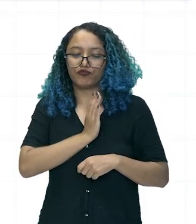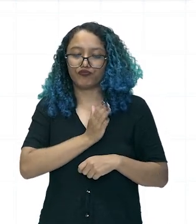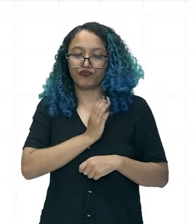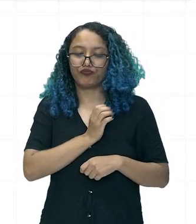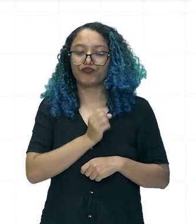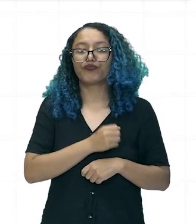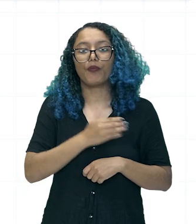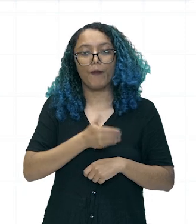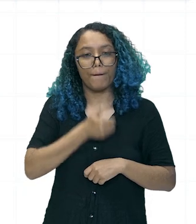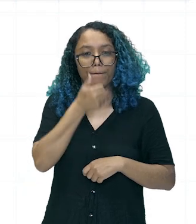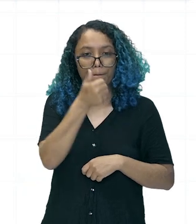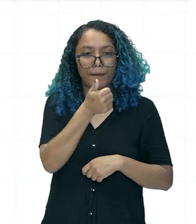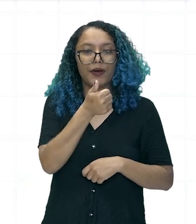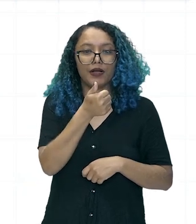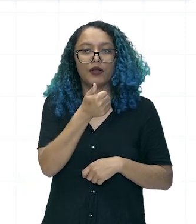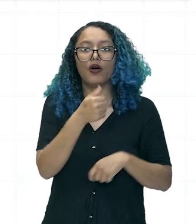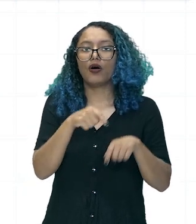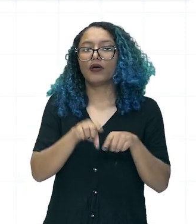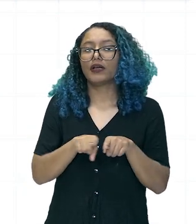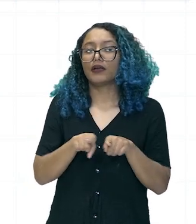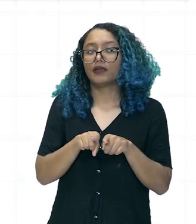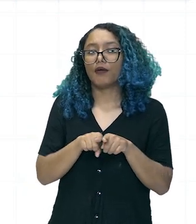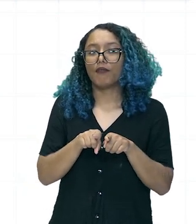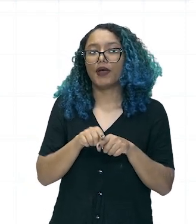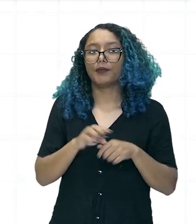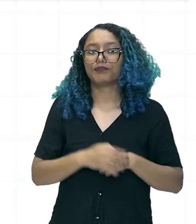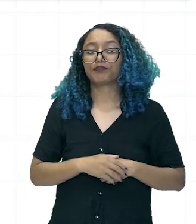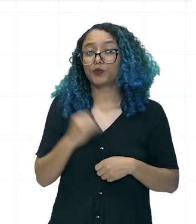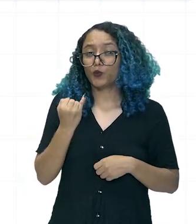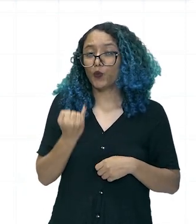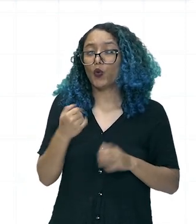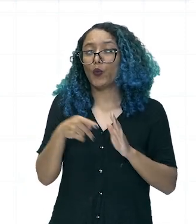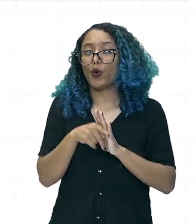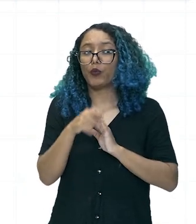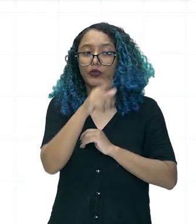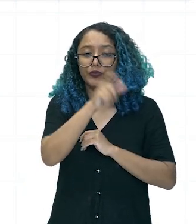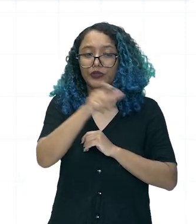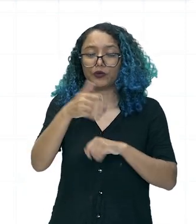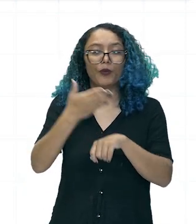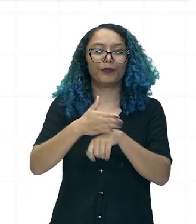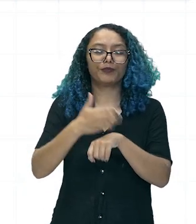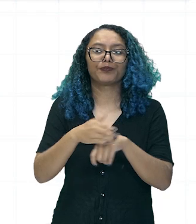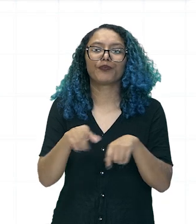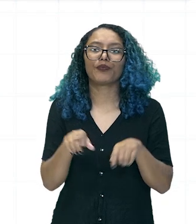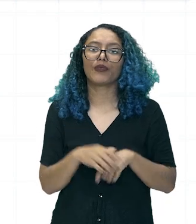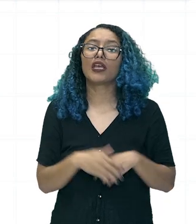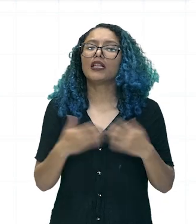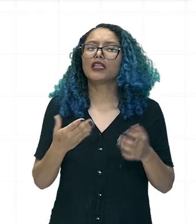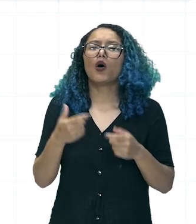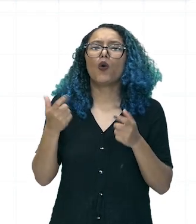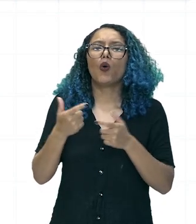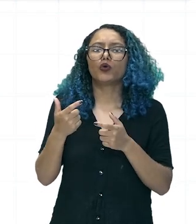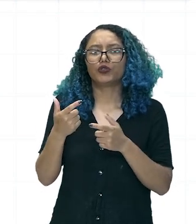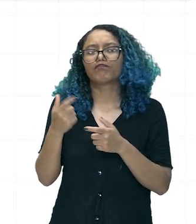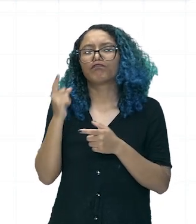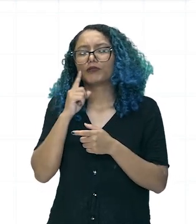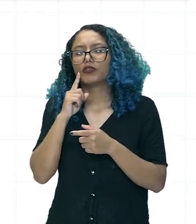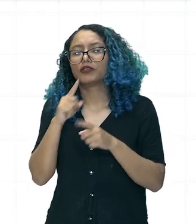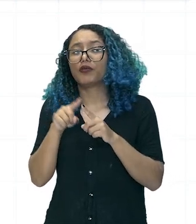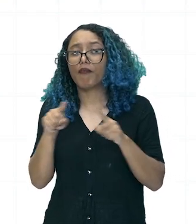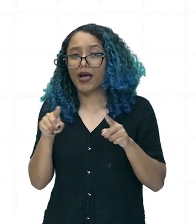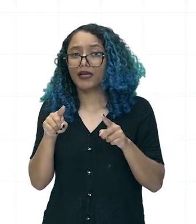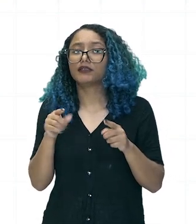Kenneth Cooper, nas décadas de 1960 e 1970. Então, Kenneth ele vinha